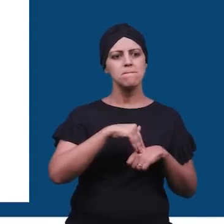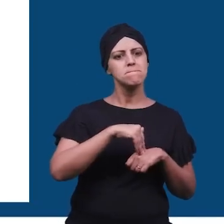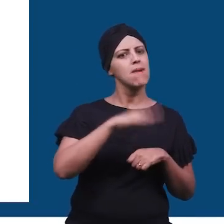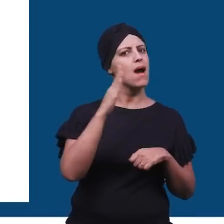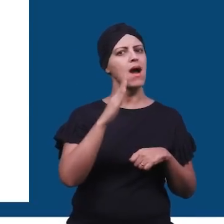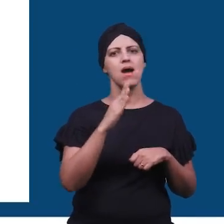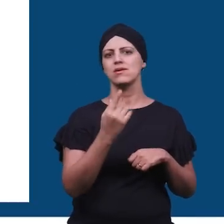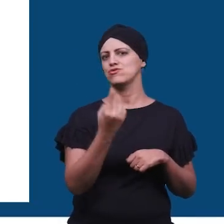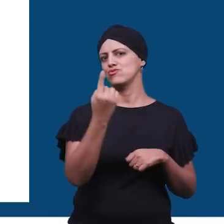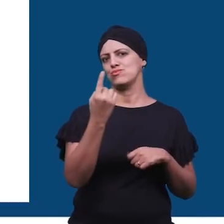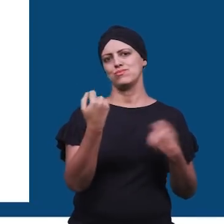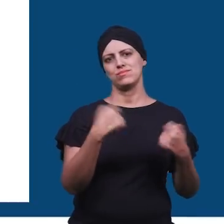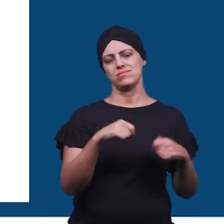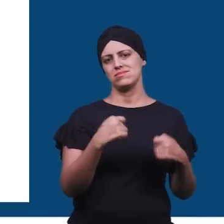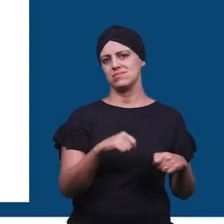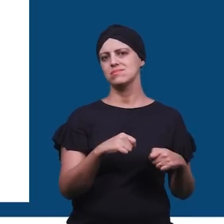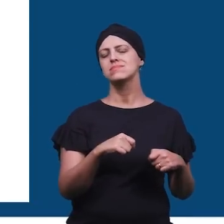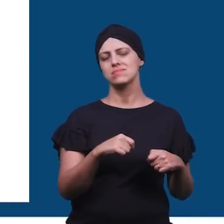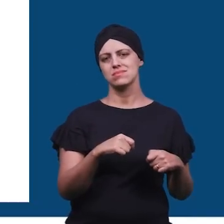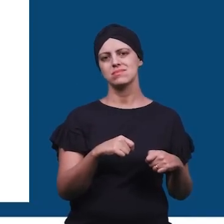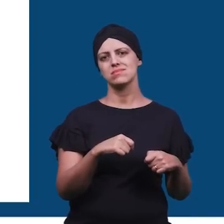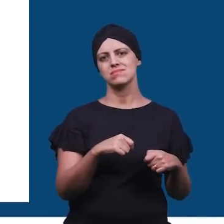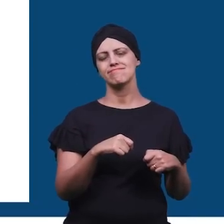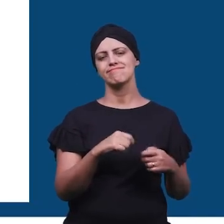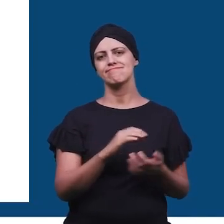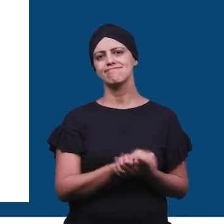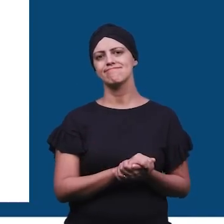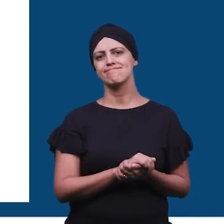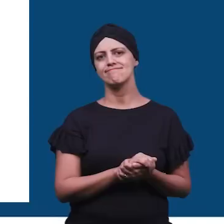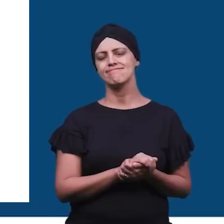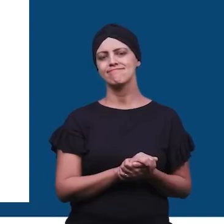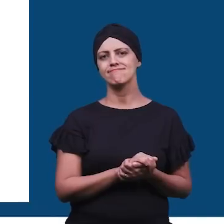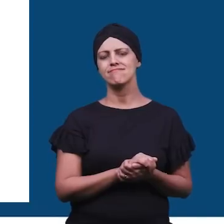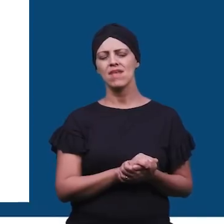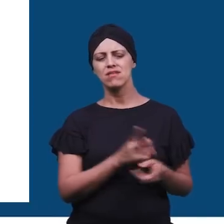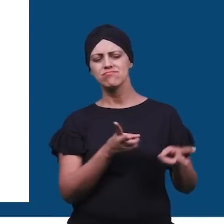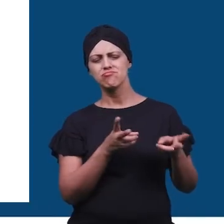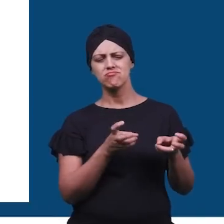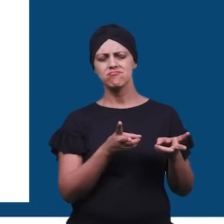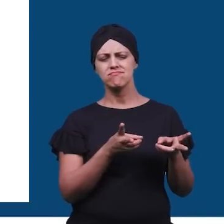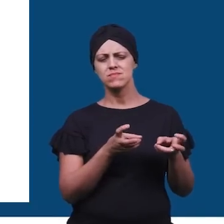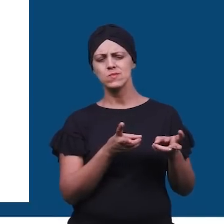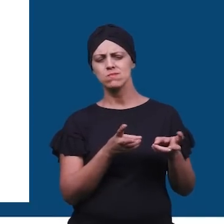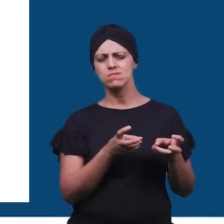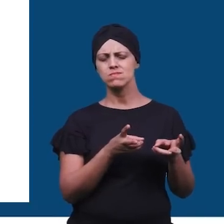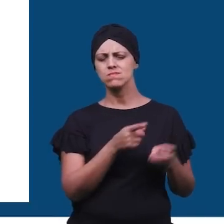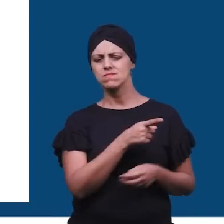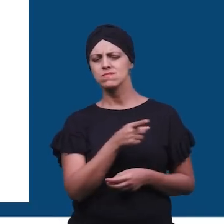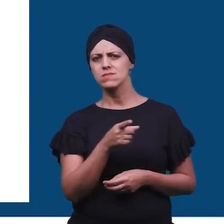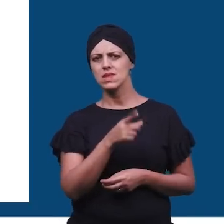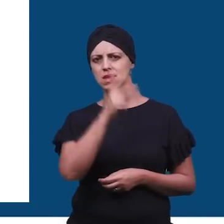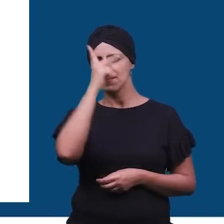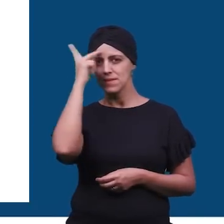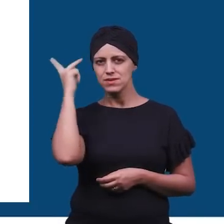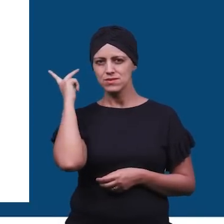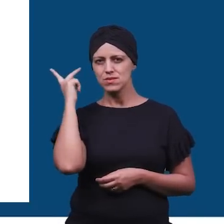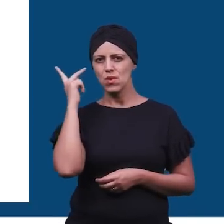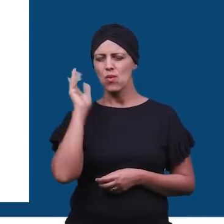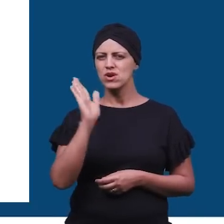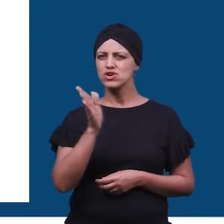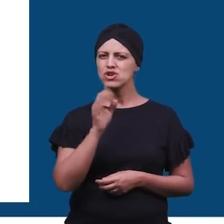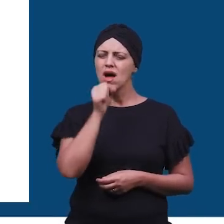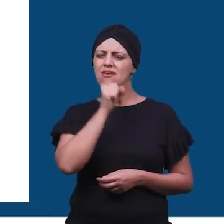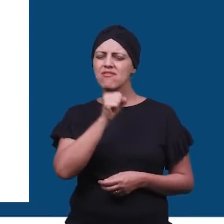de uma necessidade, possui mais de uma deficiência. E aí foi-se observando isso. Pessoas até